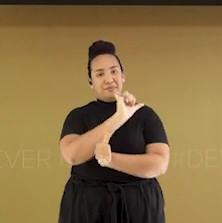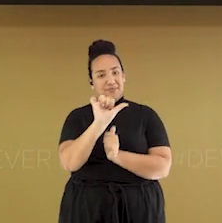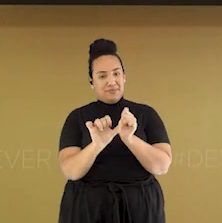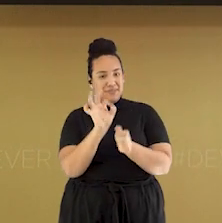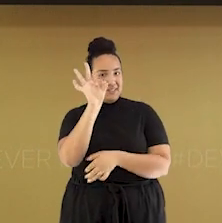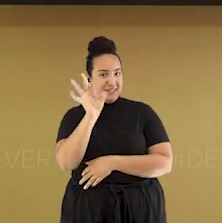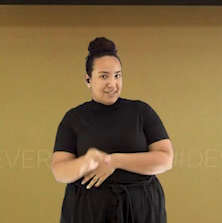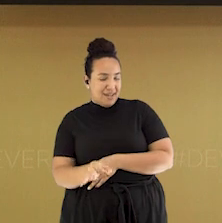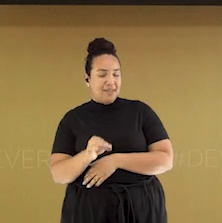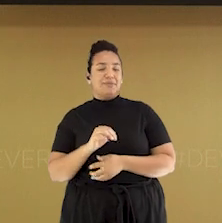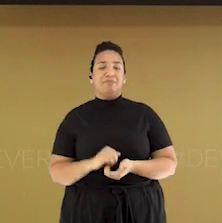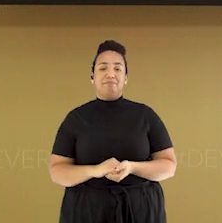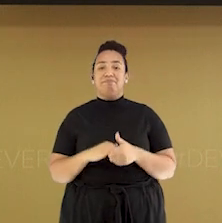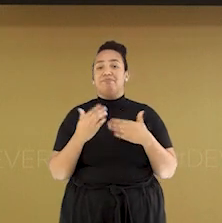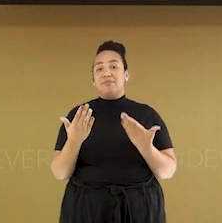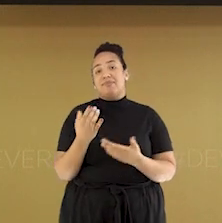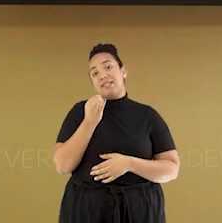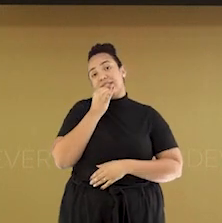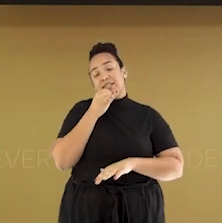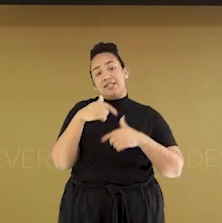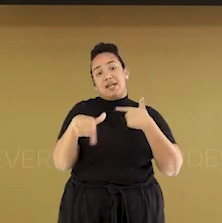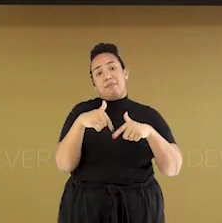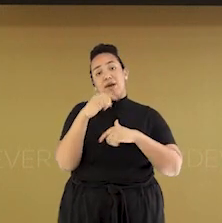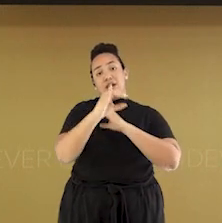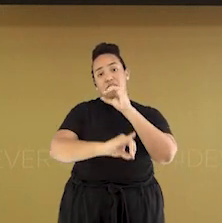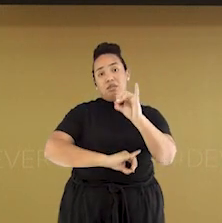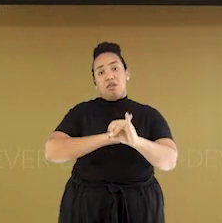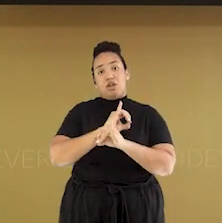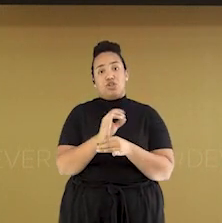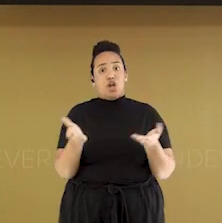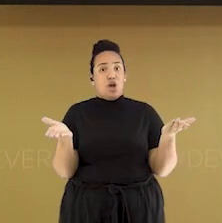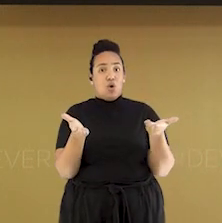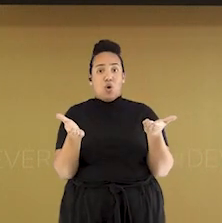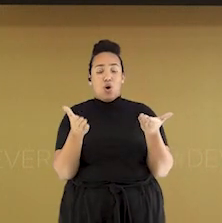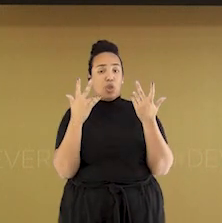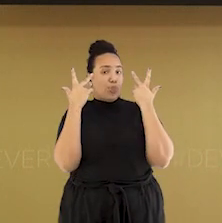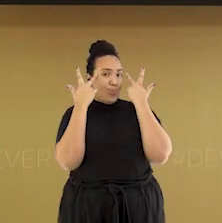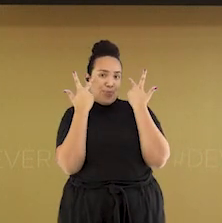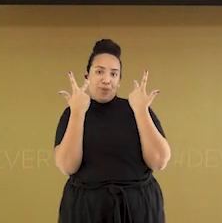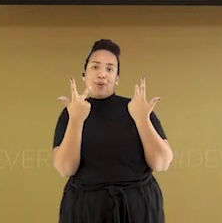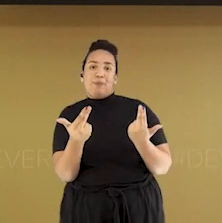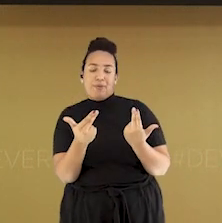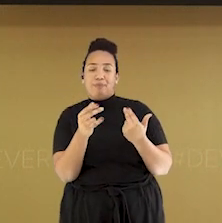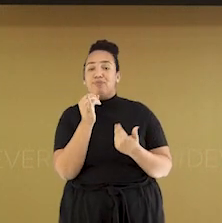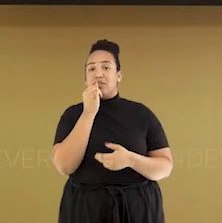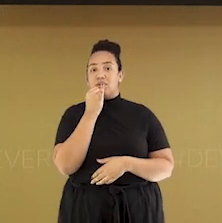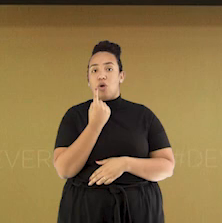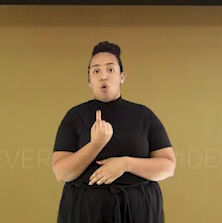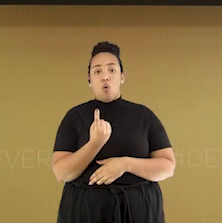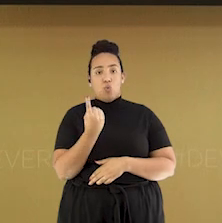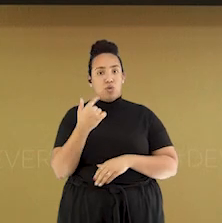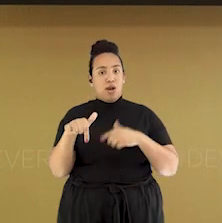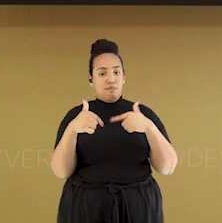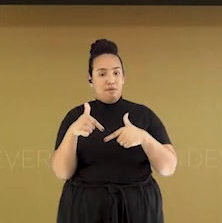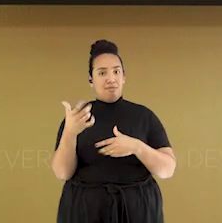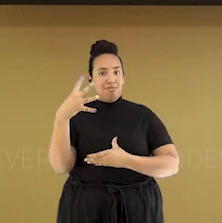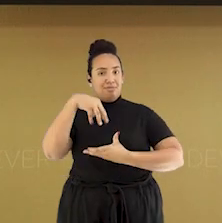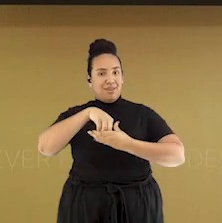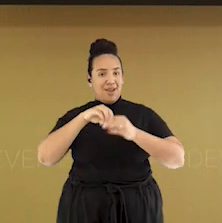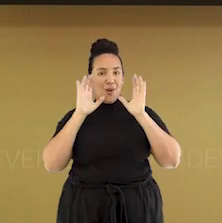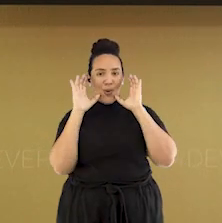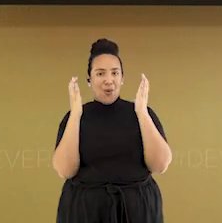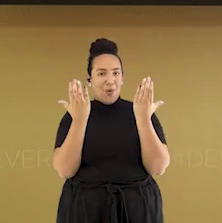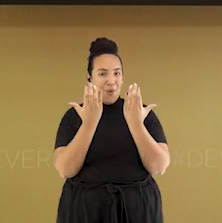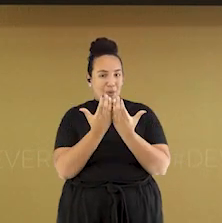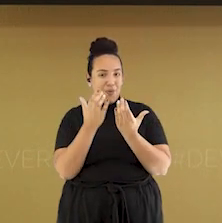O trabalho com a internet, por exemplo, está cada vez mais comum. E um dos trabalhos que existem em nossa comunidade, que é